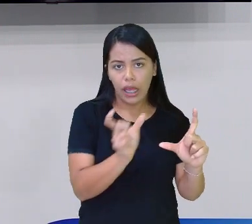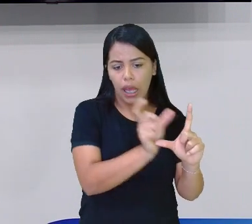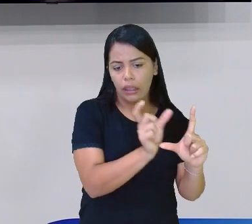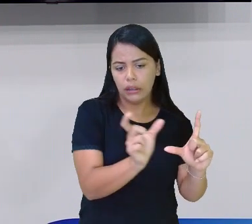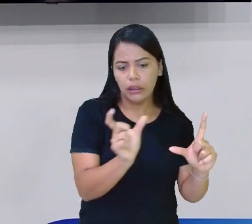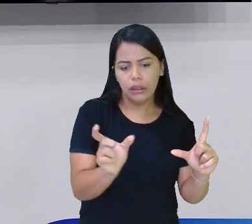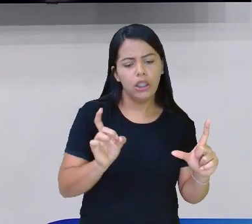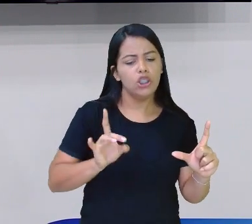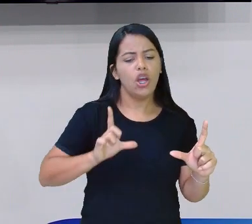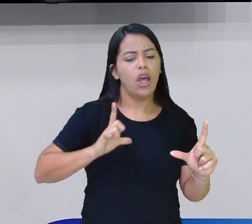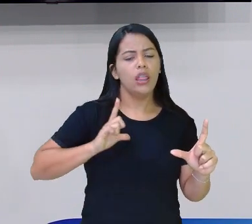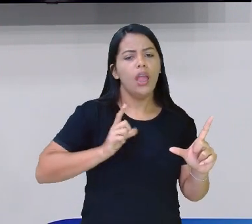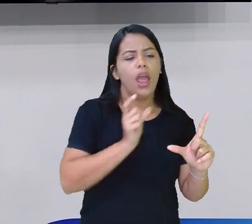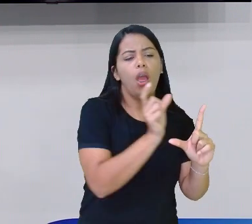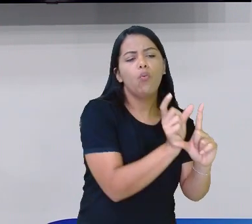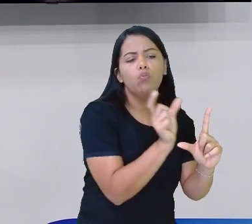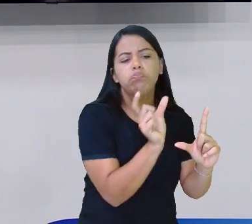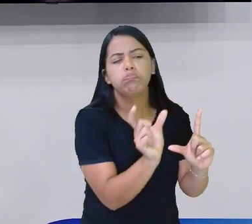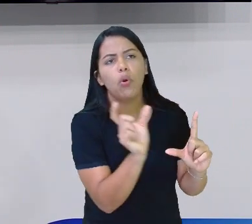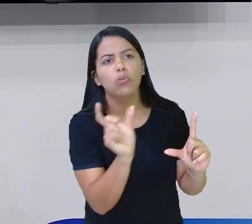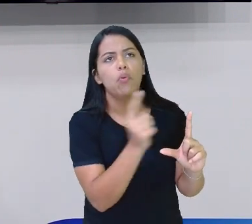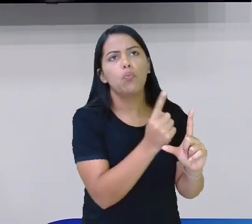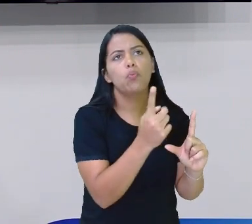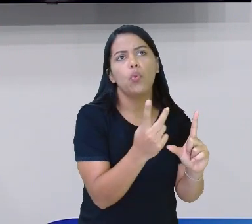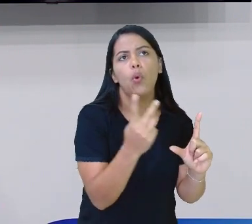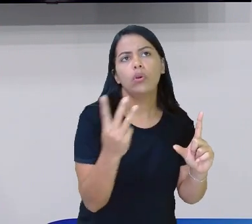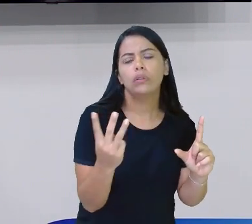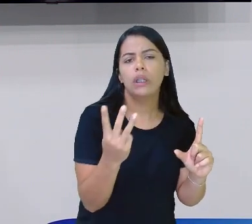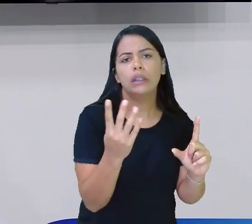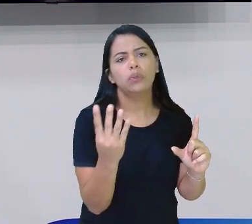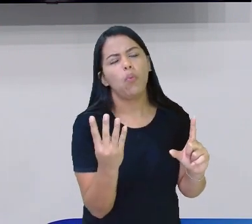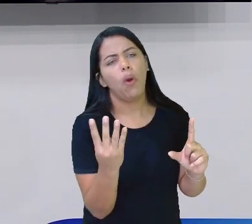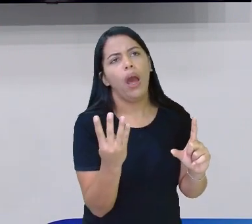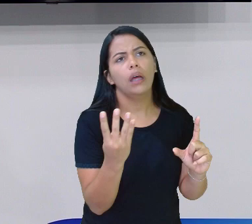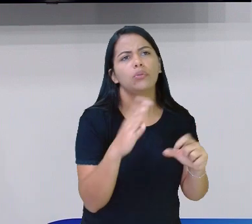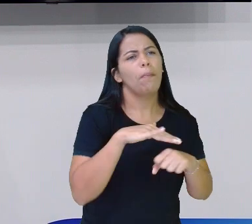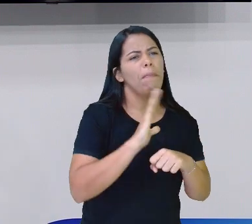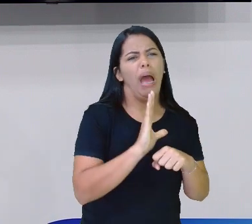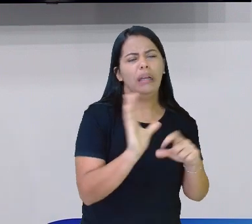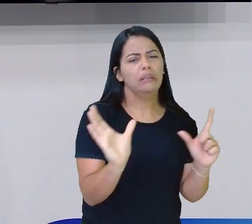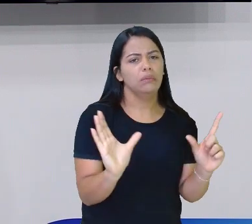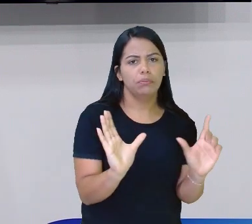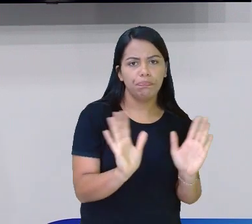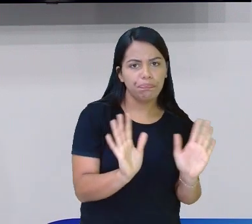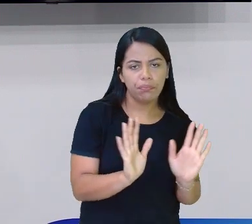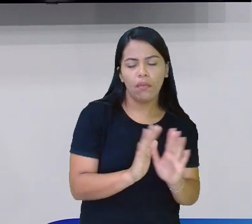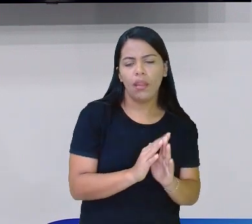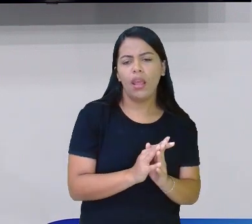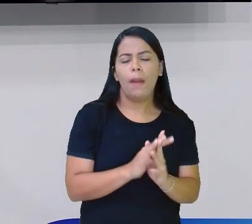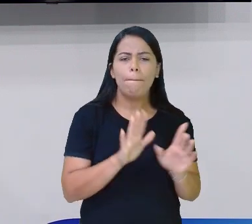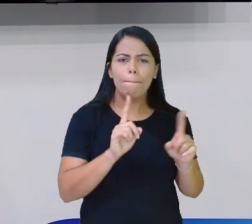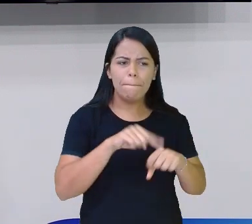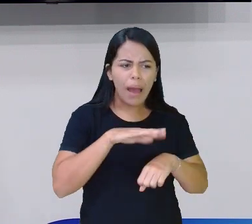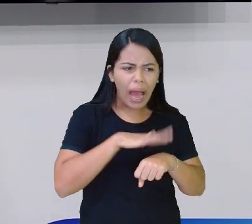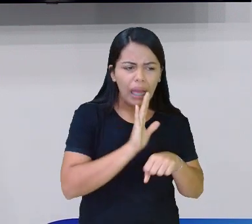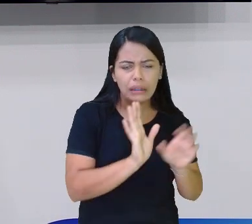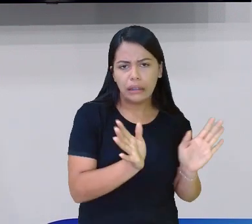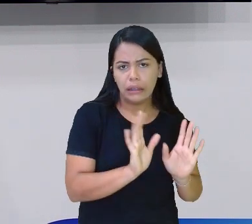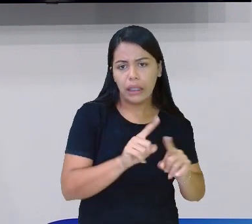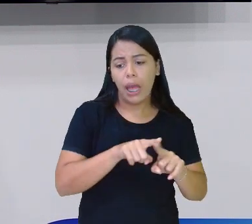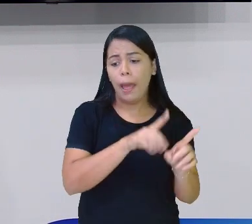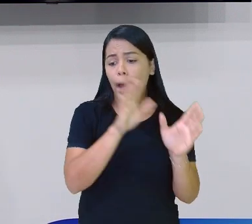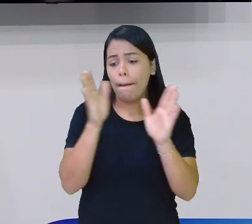ou 4 quadrinhos, 3 ou 4 cenas, podemos dizer assim, enquanto a história em quadrinhos não tem um limite